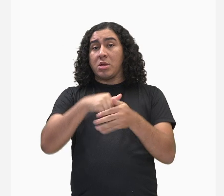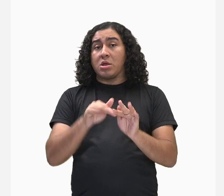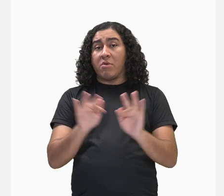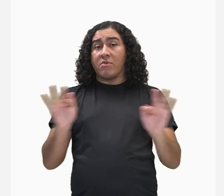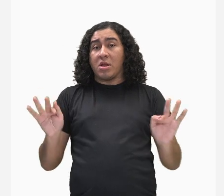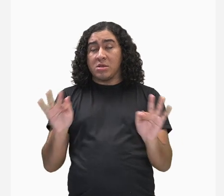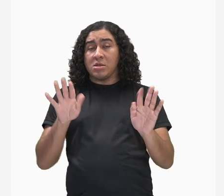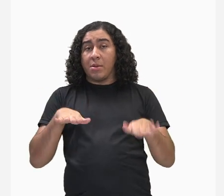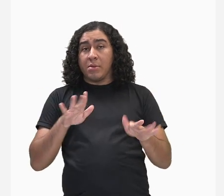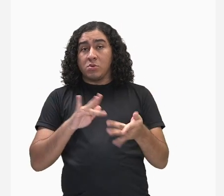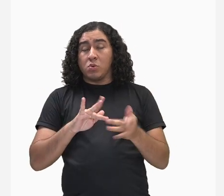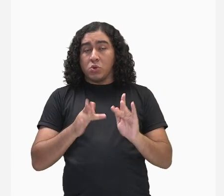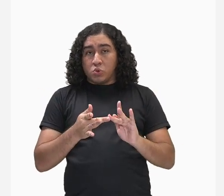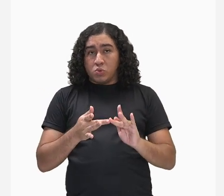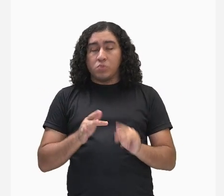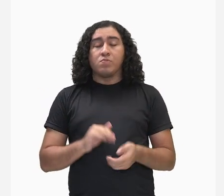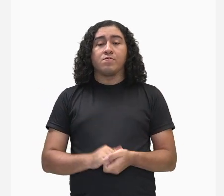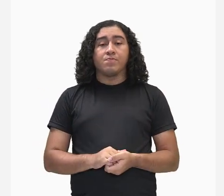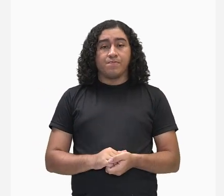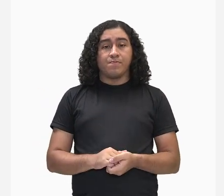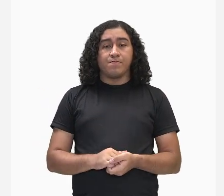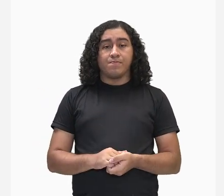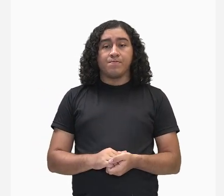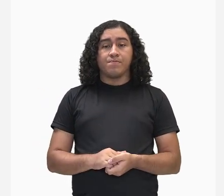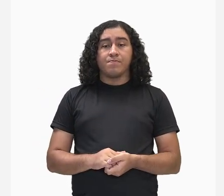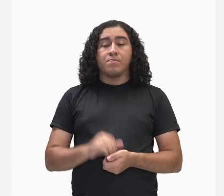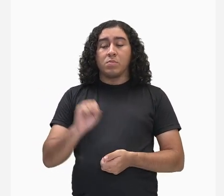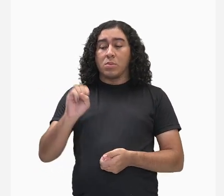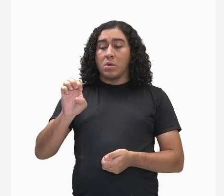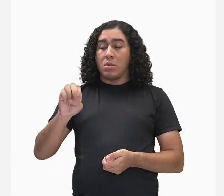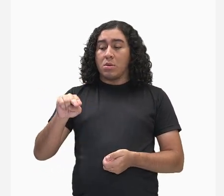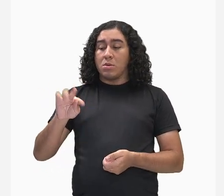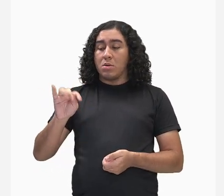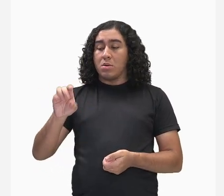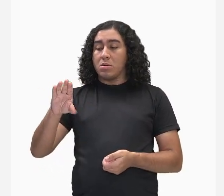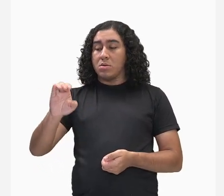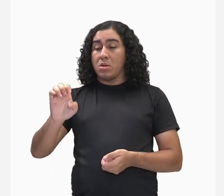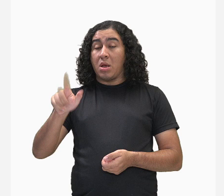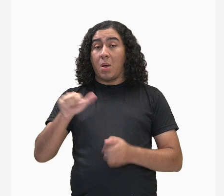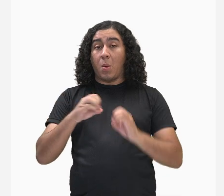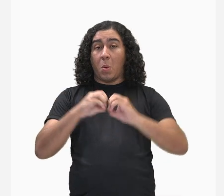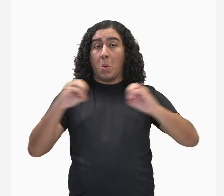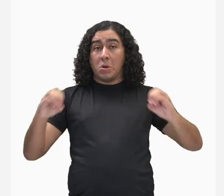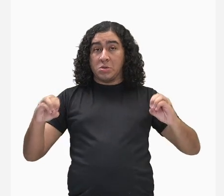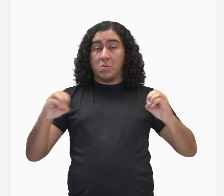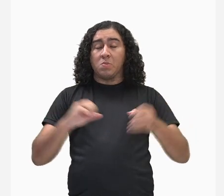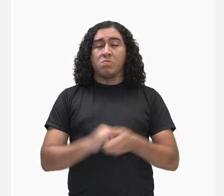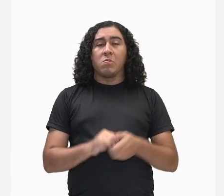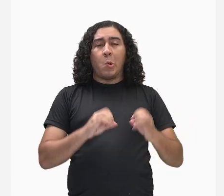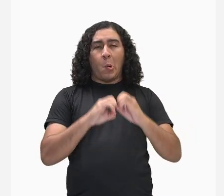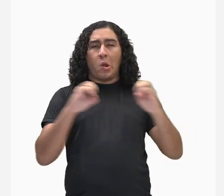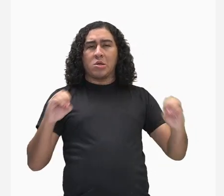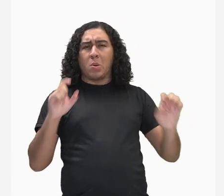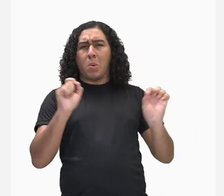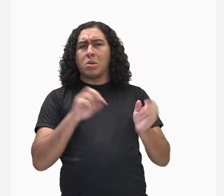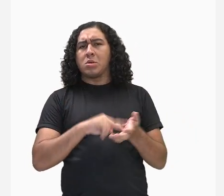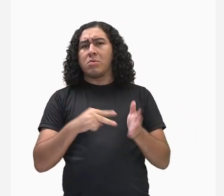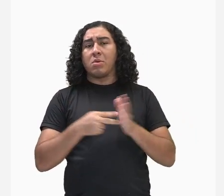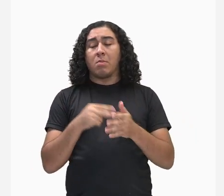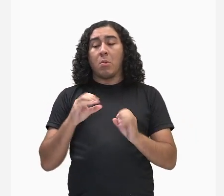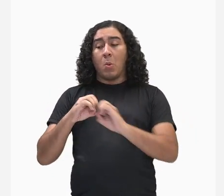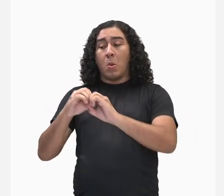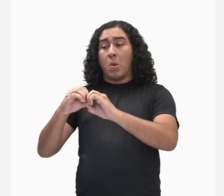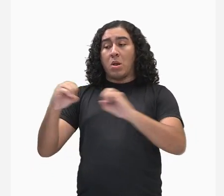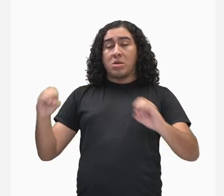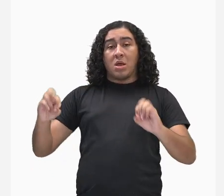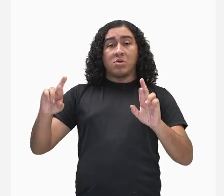determinado contexto. Sentence. Sentence é oração, tá, gente? Sentence é oração. O que é uma oração? A oração, ela